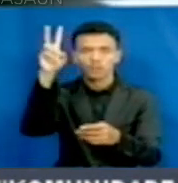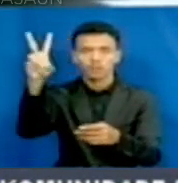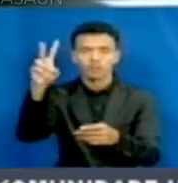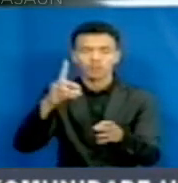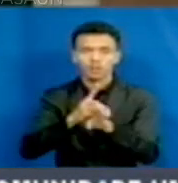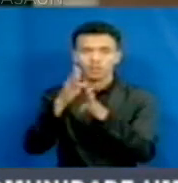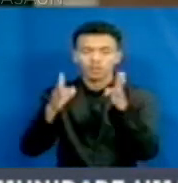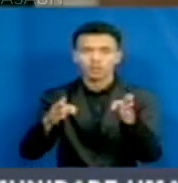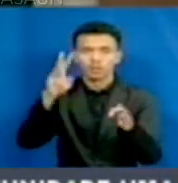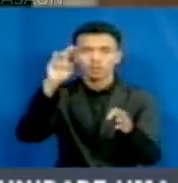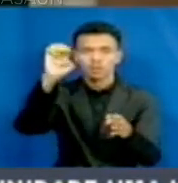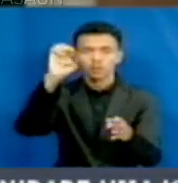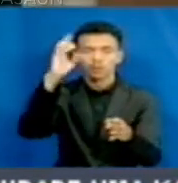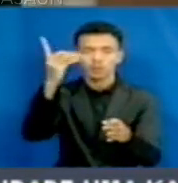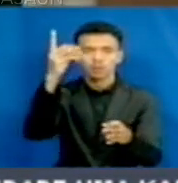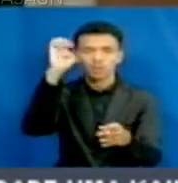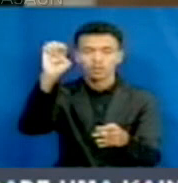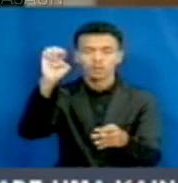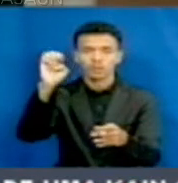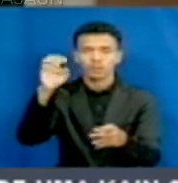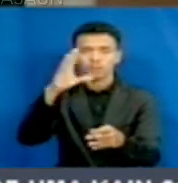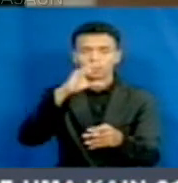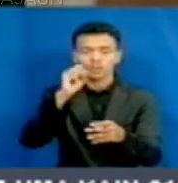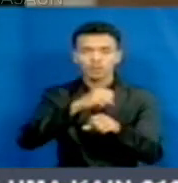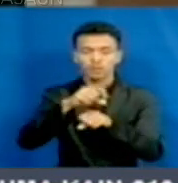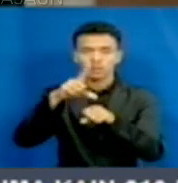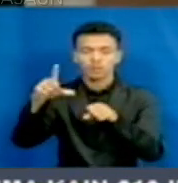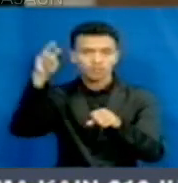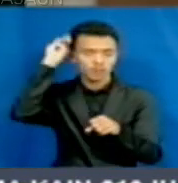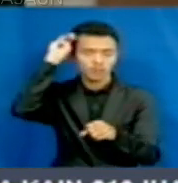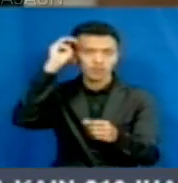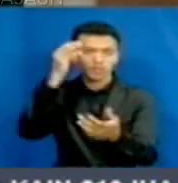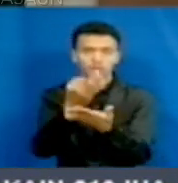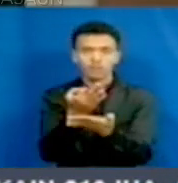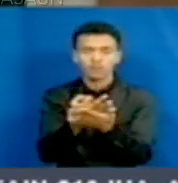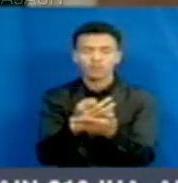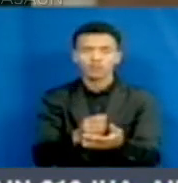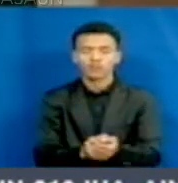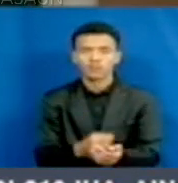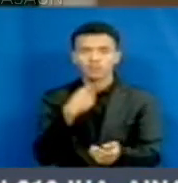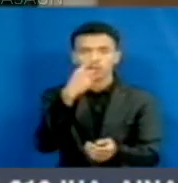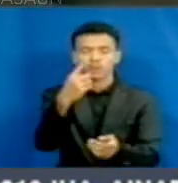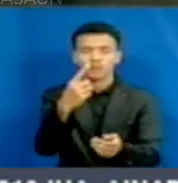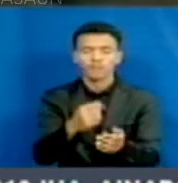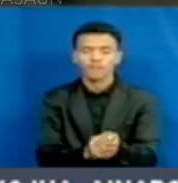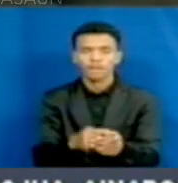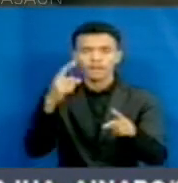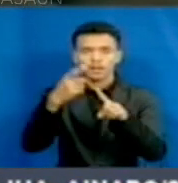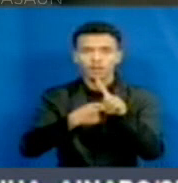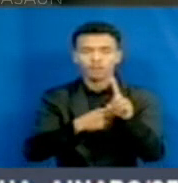Diretor Nacional Estatística Económico No Social, Ministério Finanças, Cristino Guzmão Hateten, cada